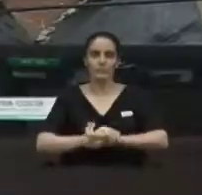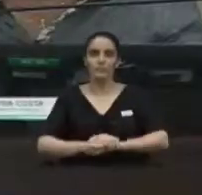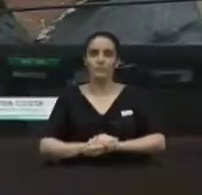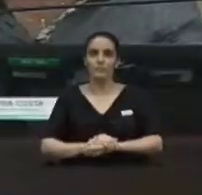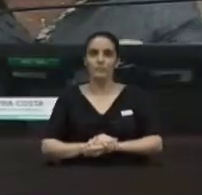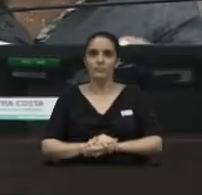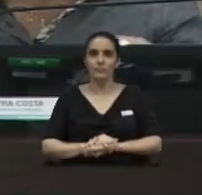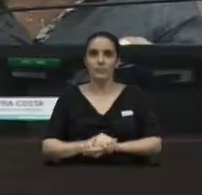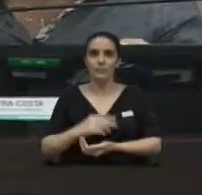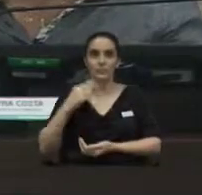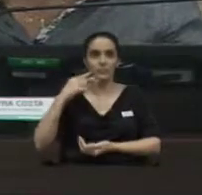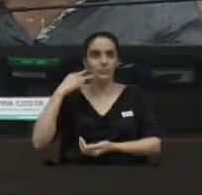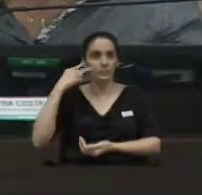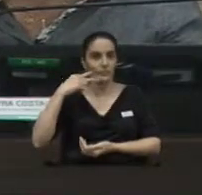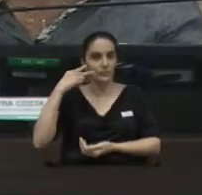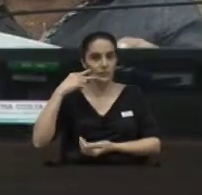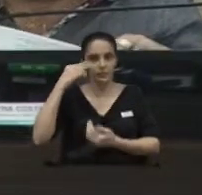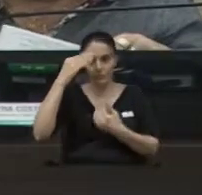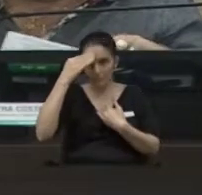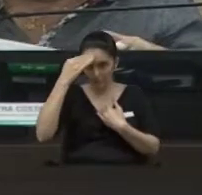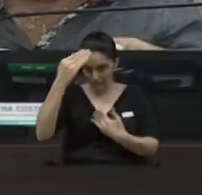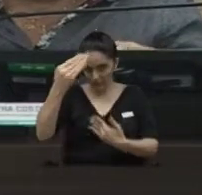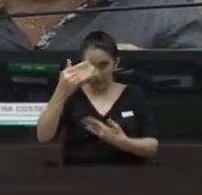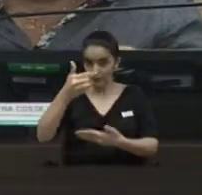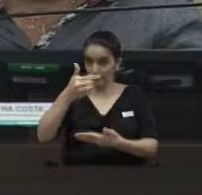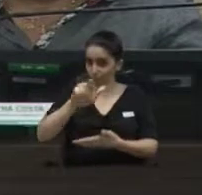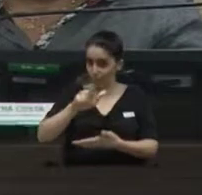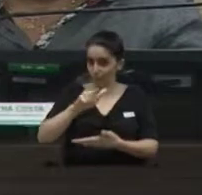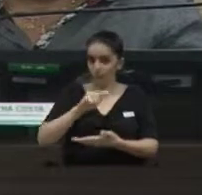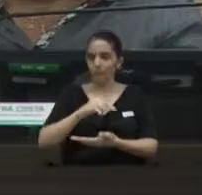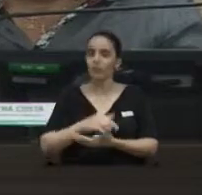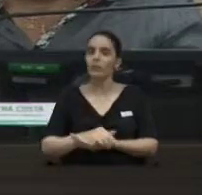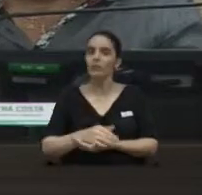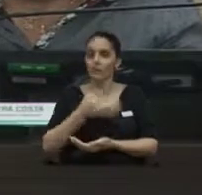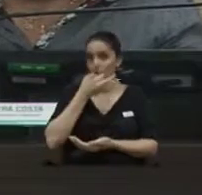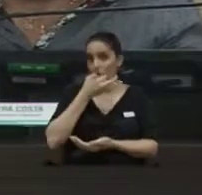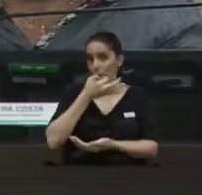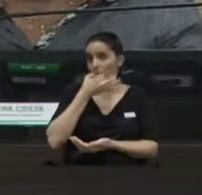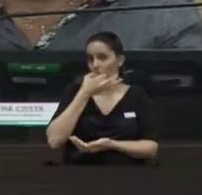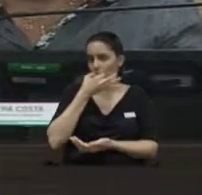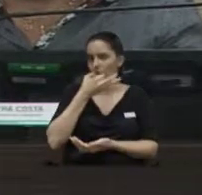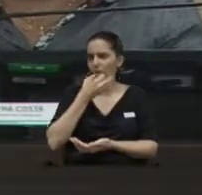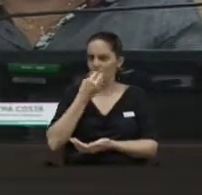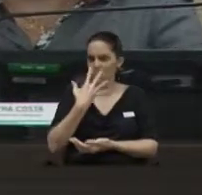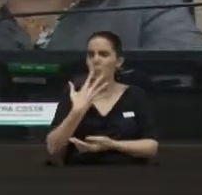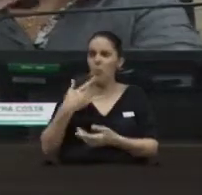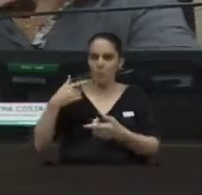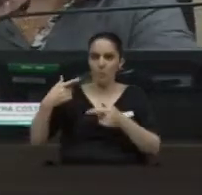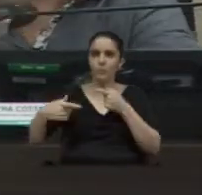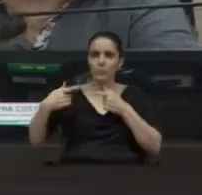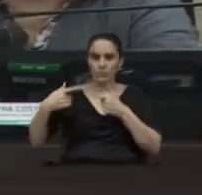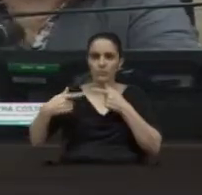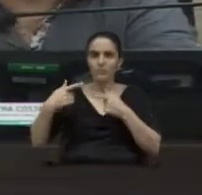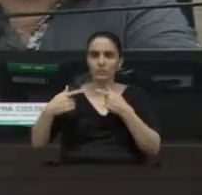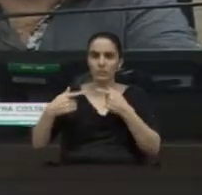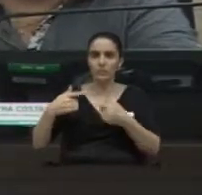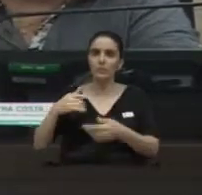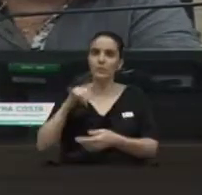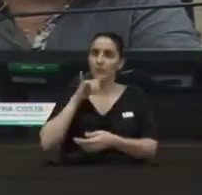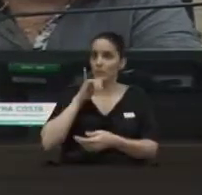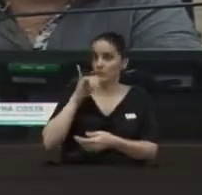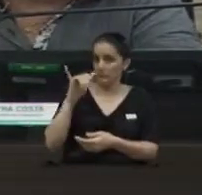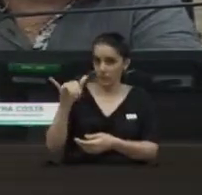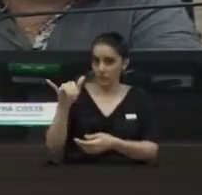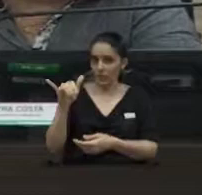Vereadora, obrigado mais uma vez aí pelas suas palavras. É sempre importante a discussão. Dizer para a senhora